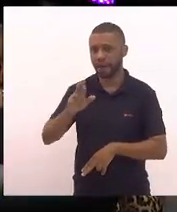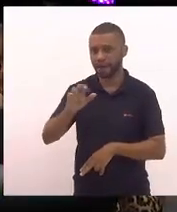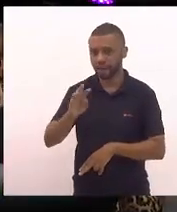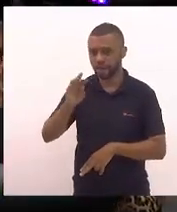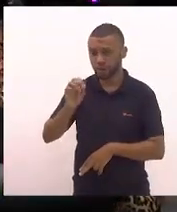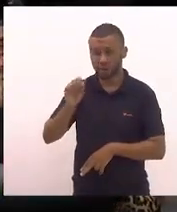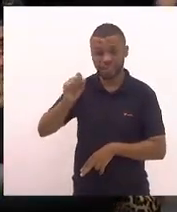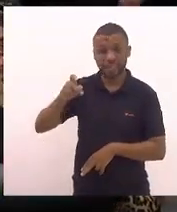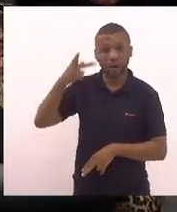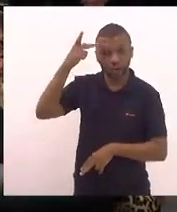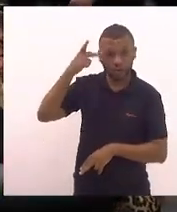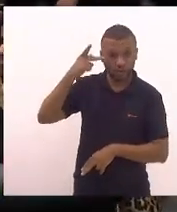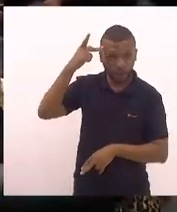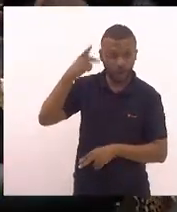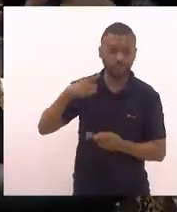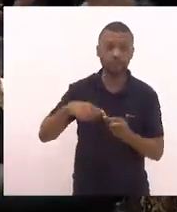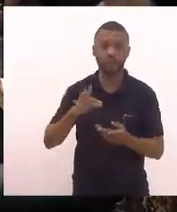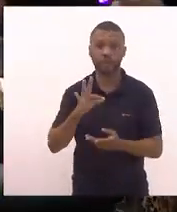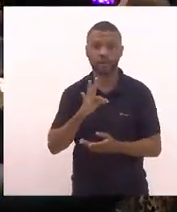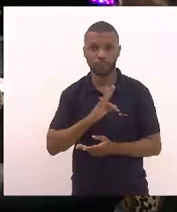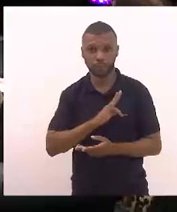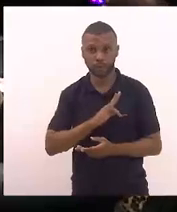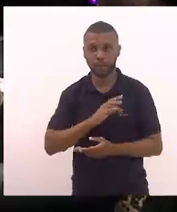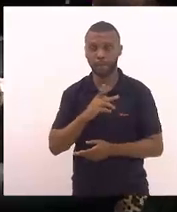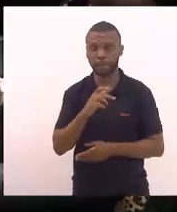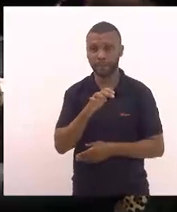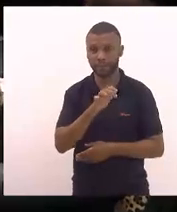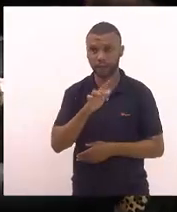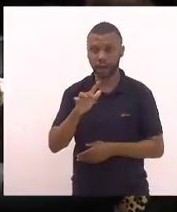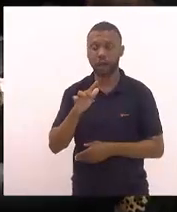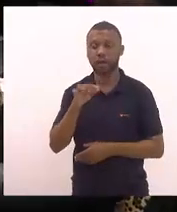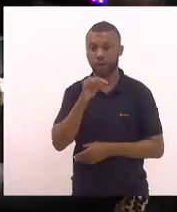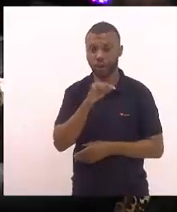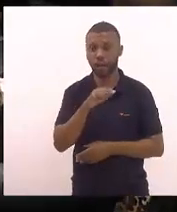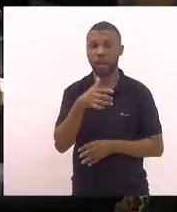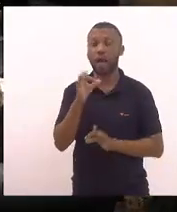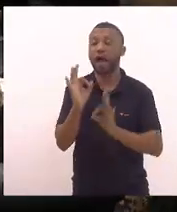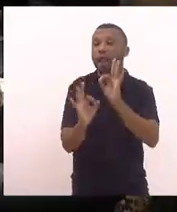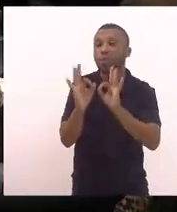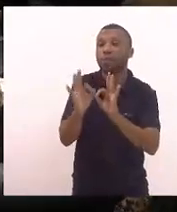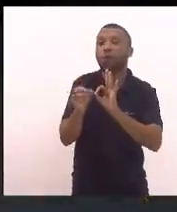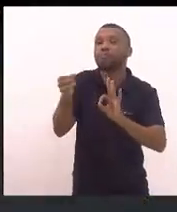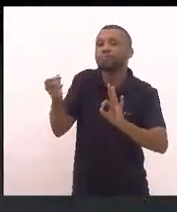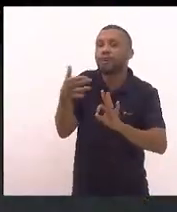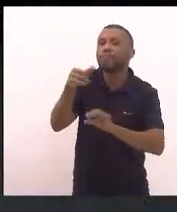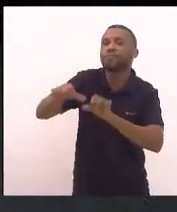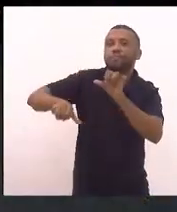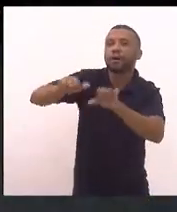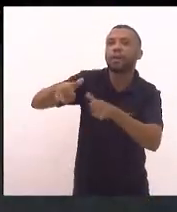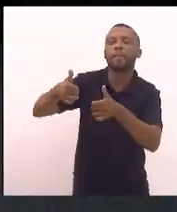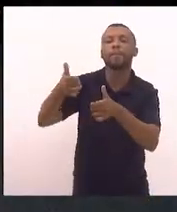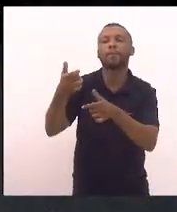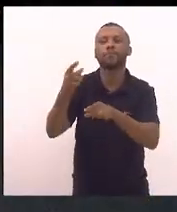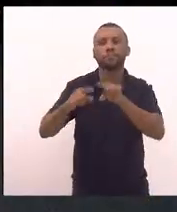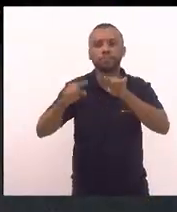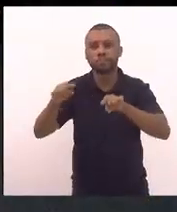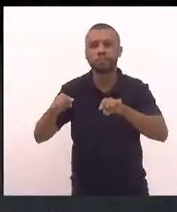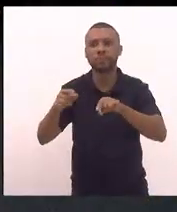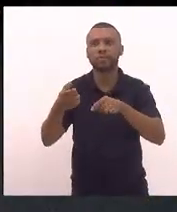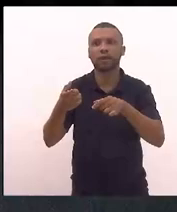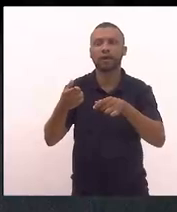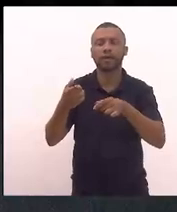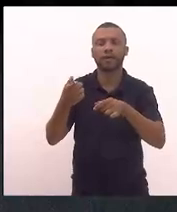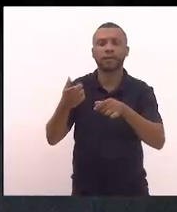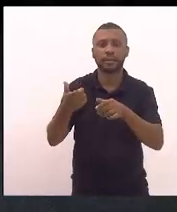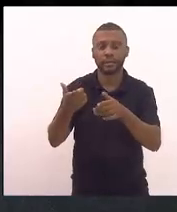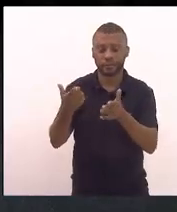São Cristóvão, a policial penal elaborou uma nova forma para a realização das carteiras de